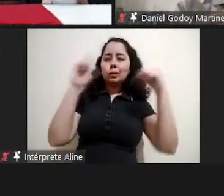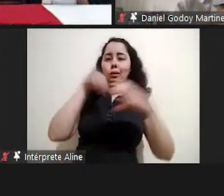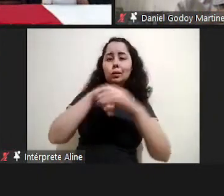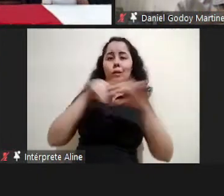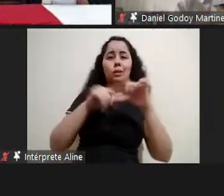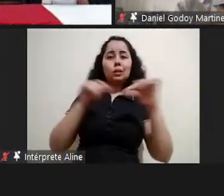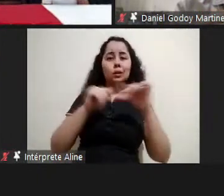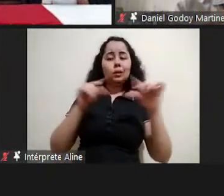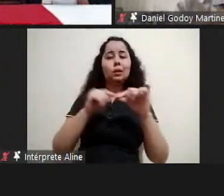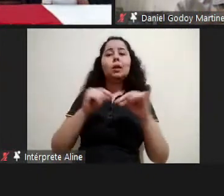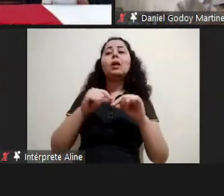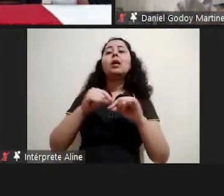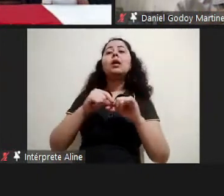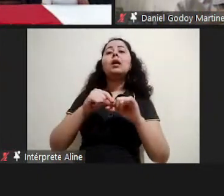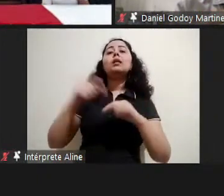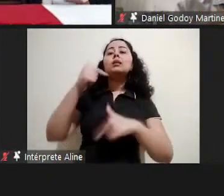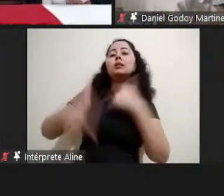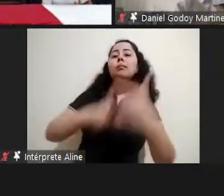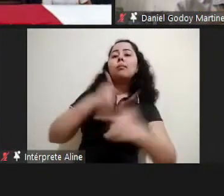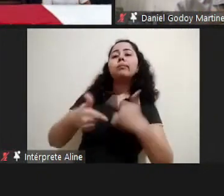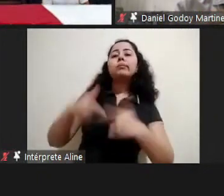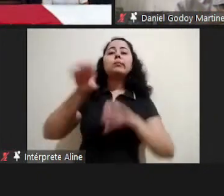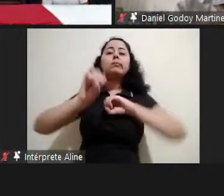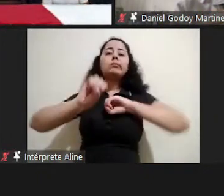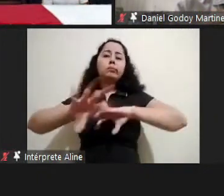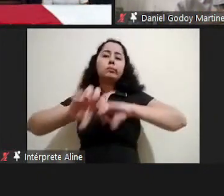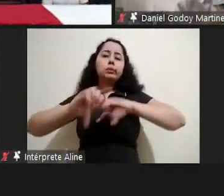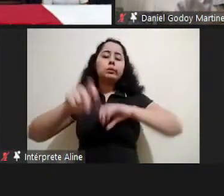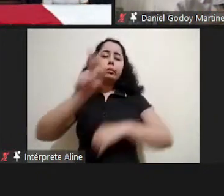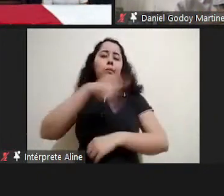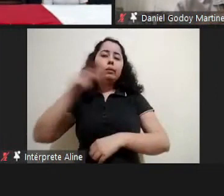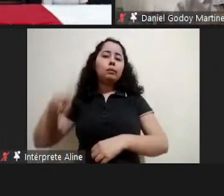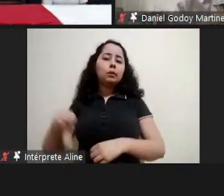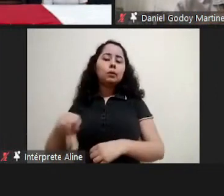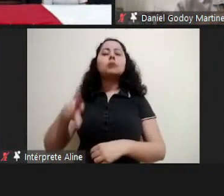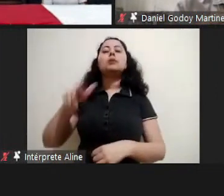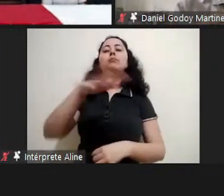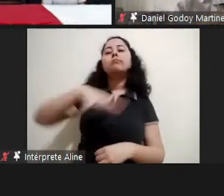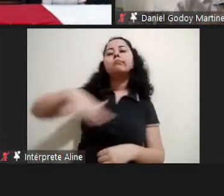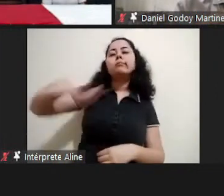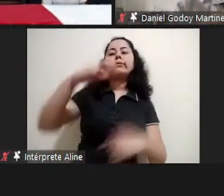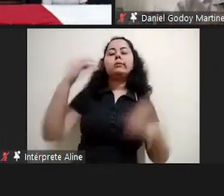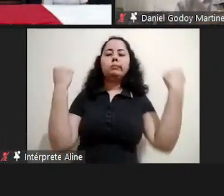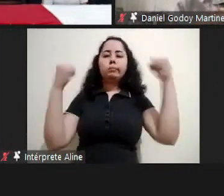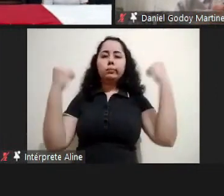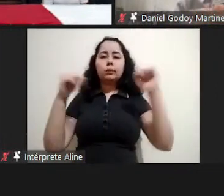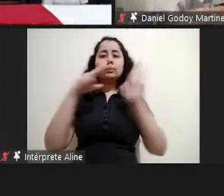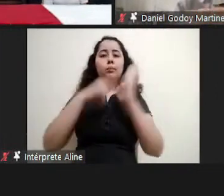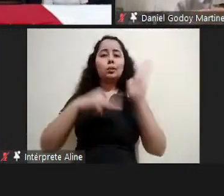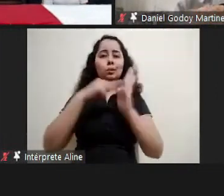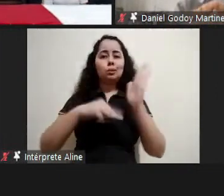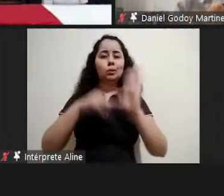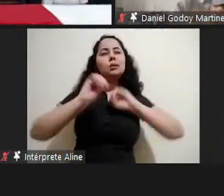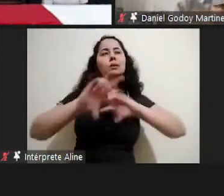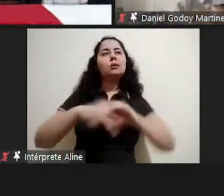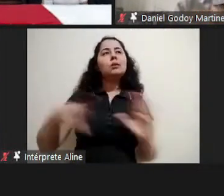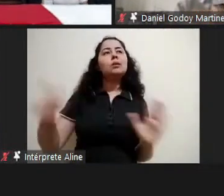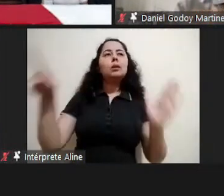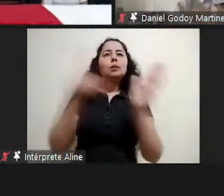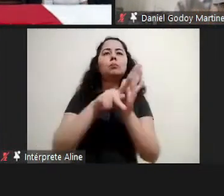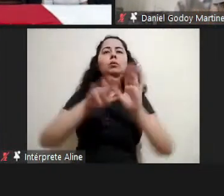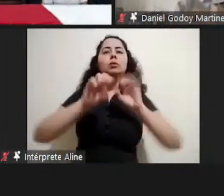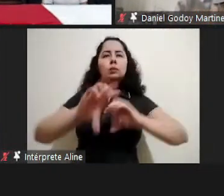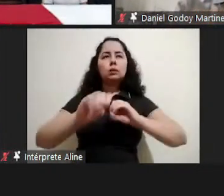nesta nova modalidade, com uma metodologia de ensino própria e específica para o ensino da ginástica